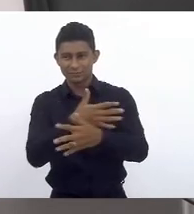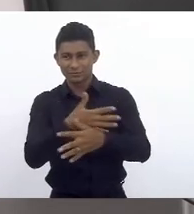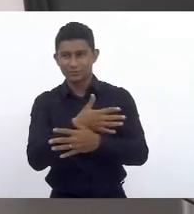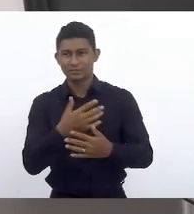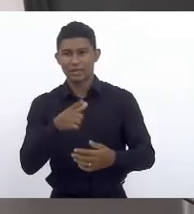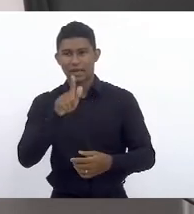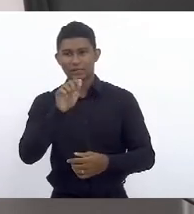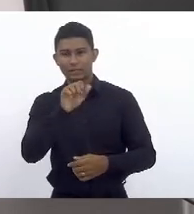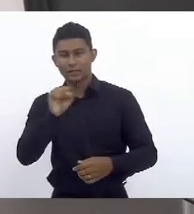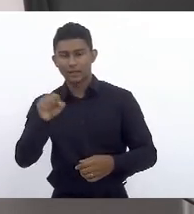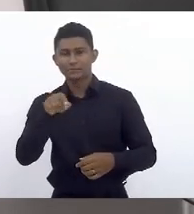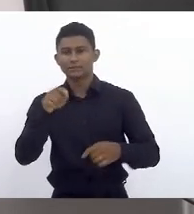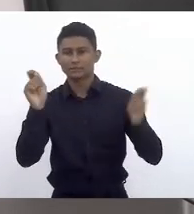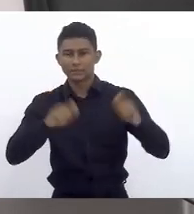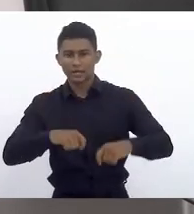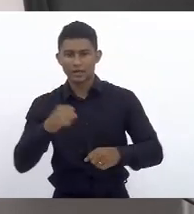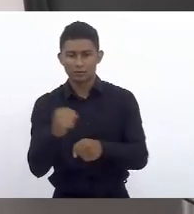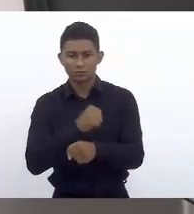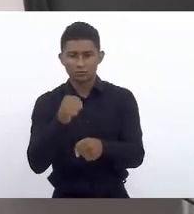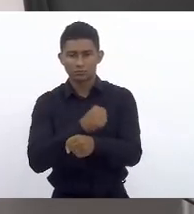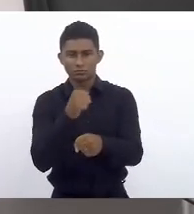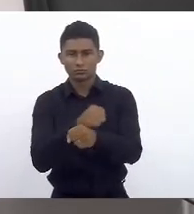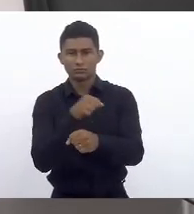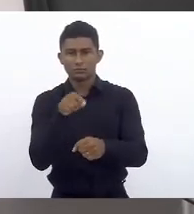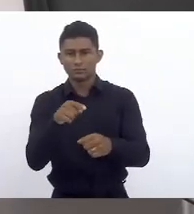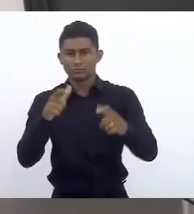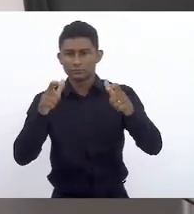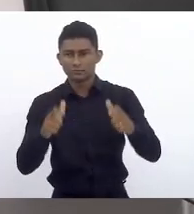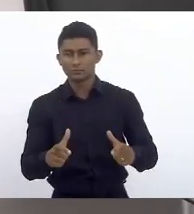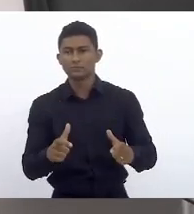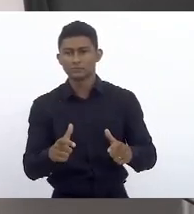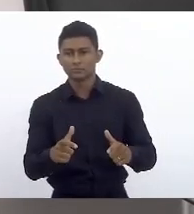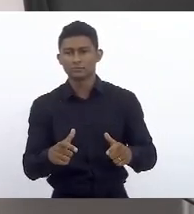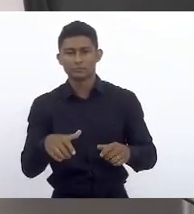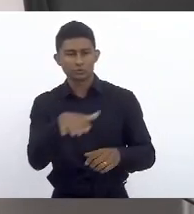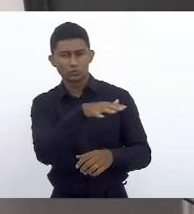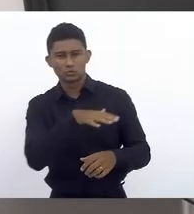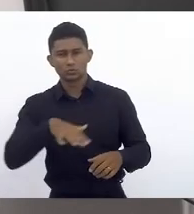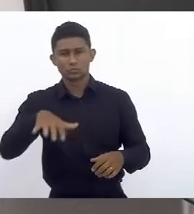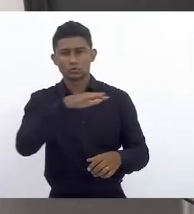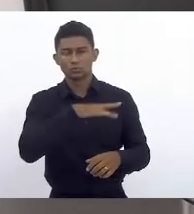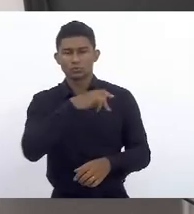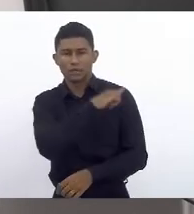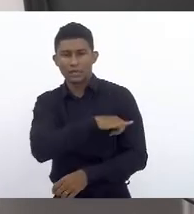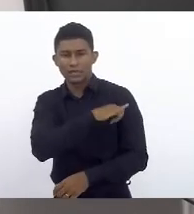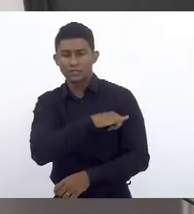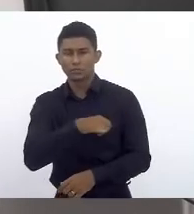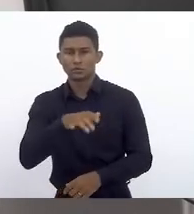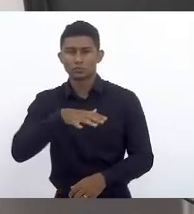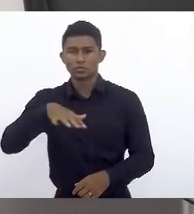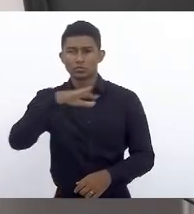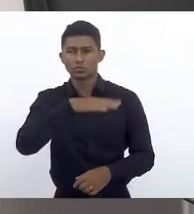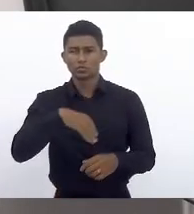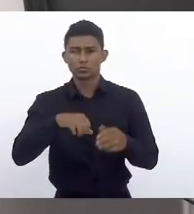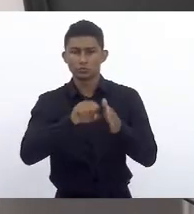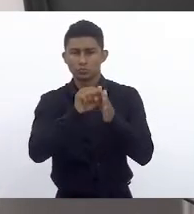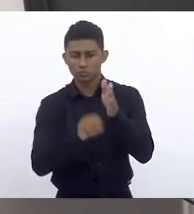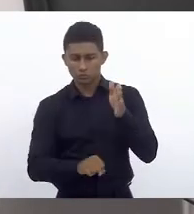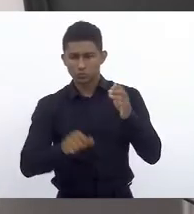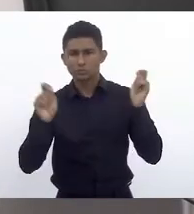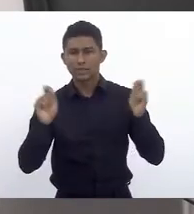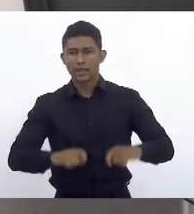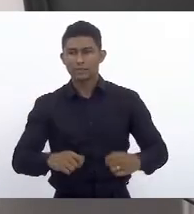trazer ali, fazer um complexo ali que vai desenvolver não só a Baixada Fluminense, como o Sul Fluminense e o Estado do Rio. Temos, por exemplo, lá